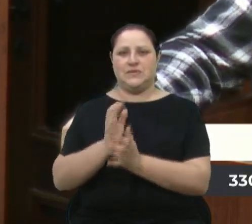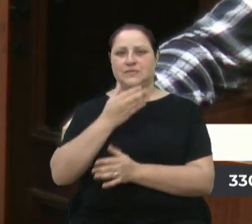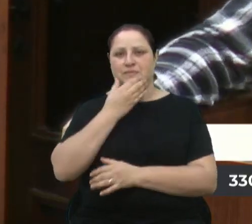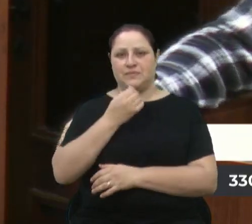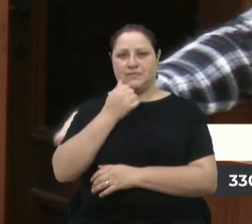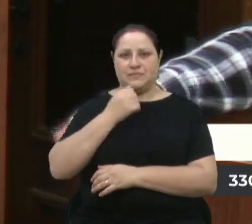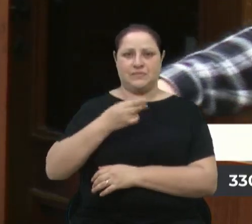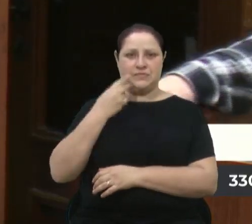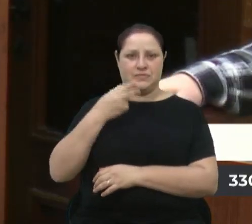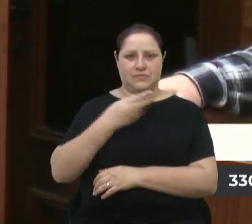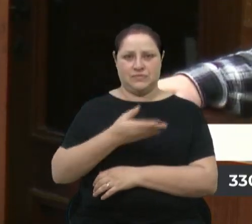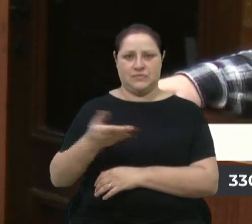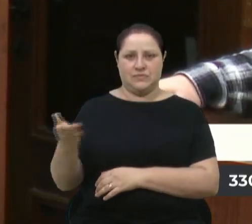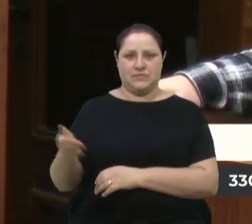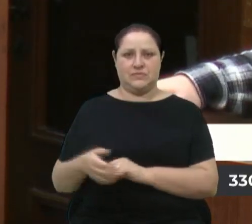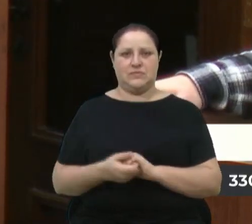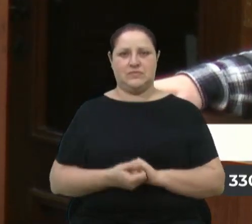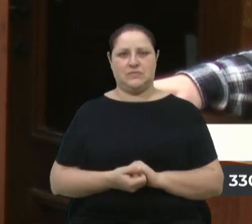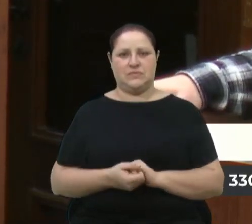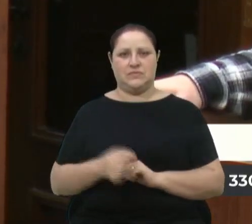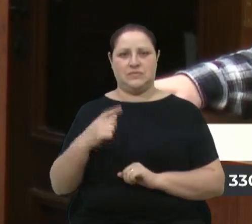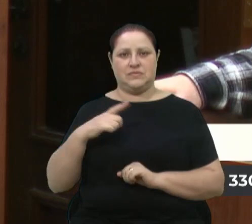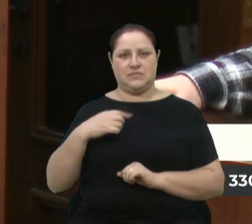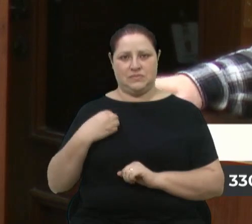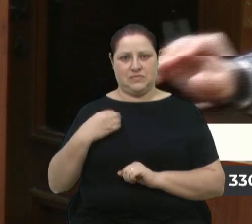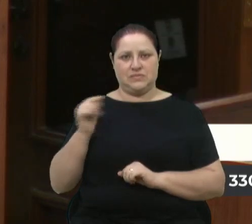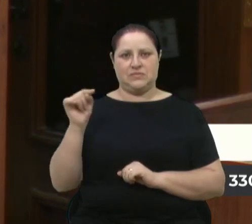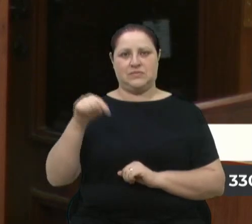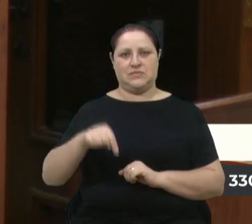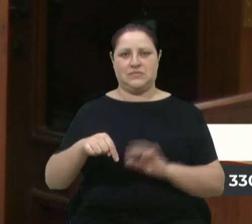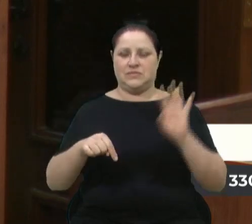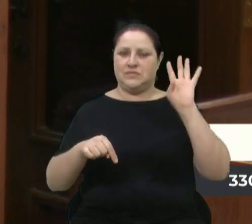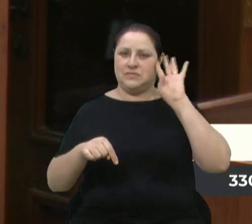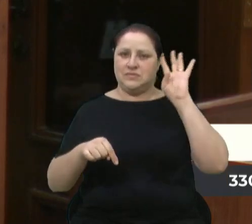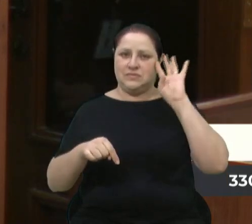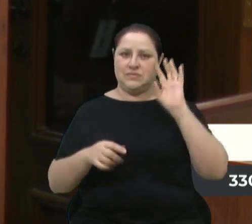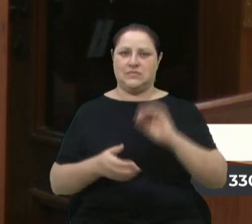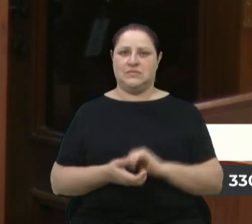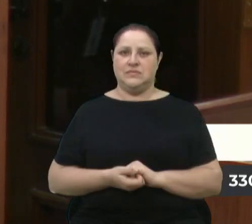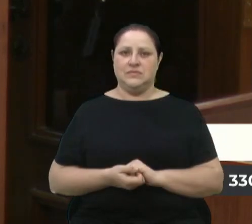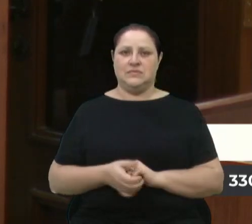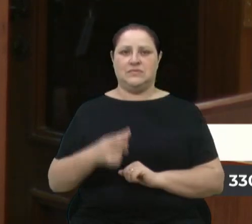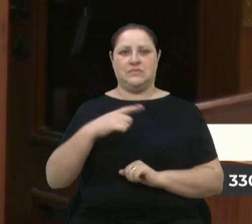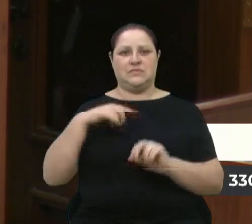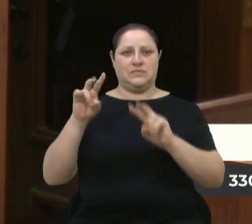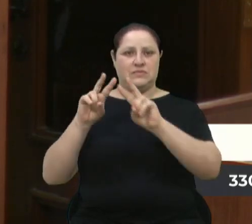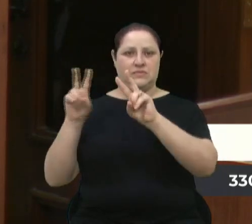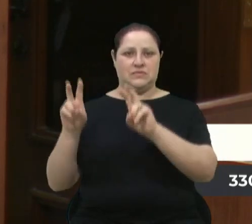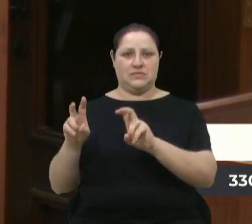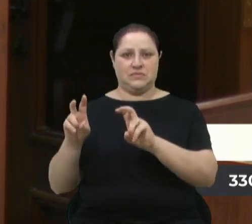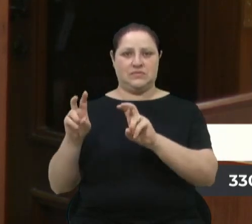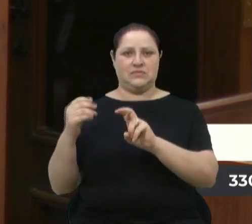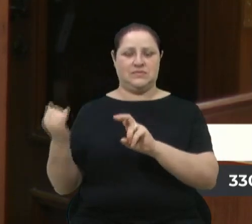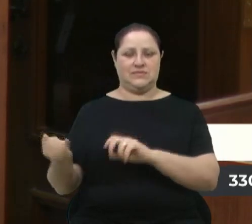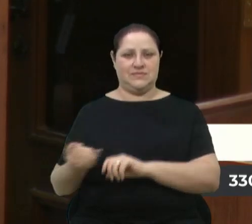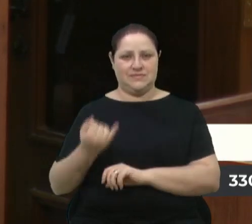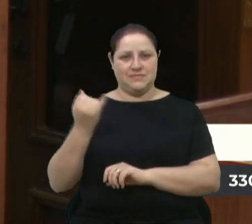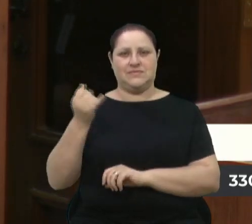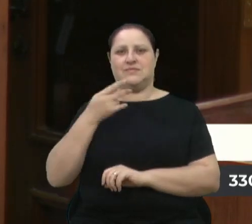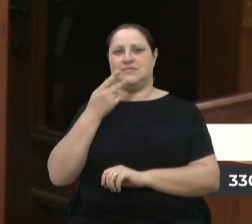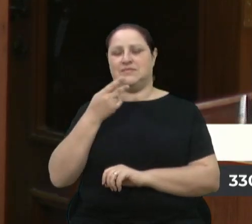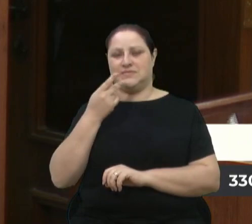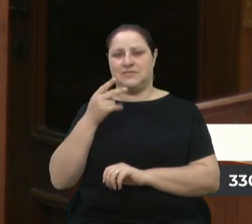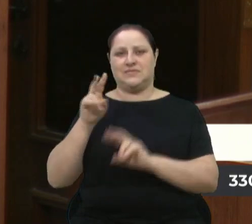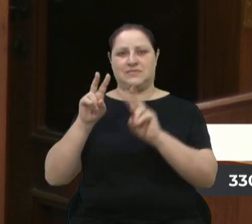vereadoras, vereadores. Cá estamos nessa quarta-feira. Eu tenho um tema importante para falar,